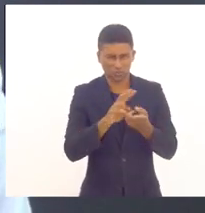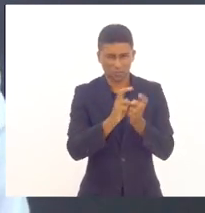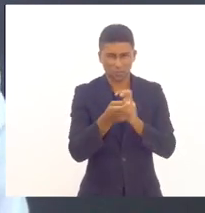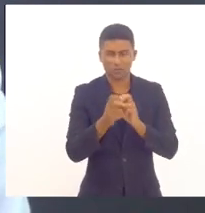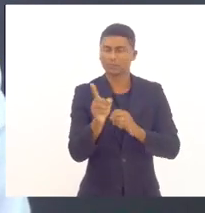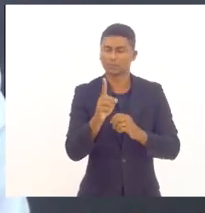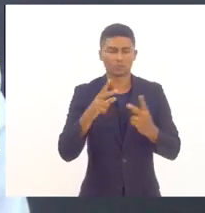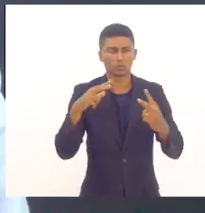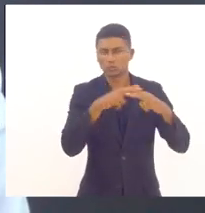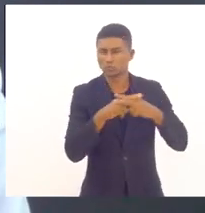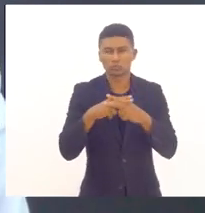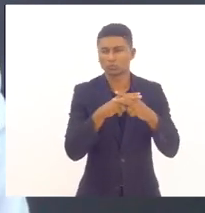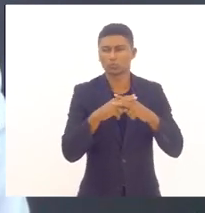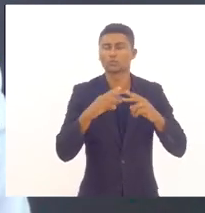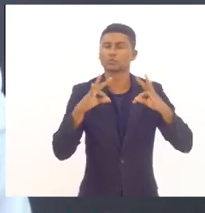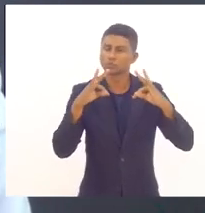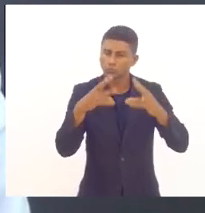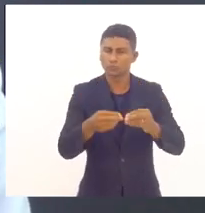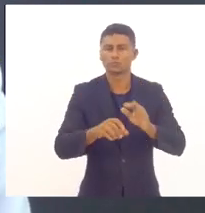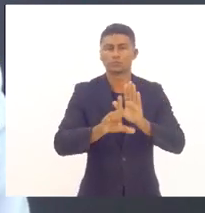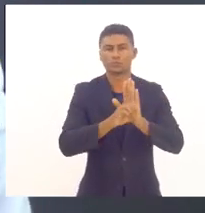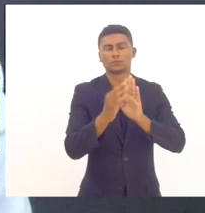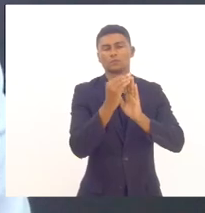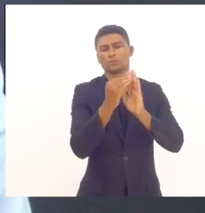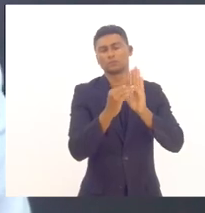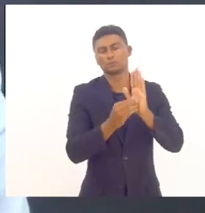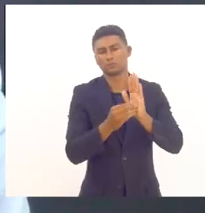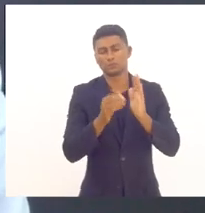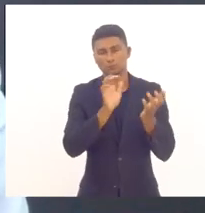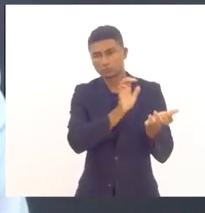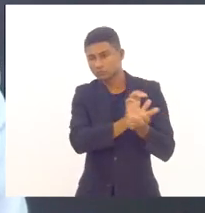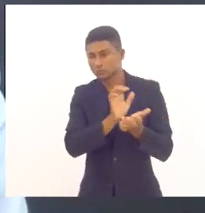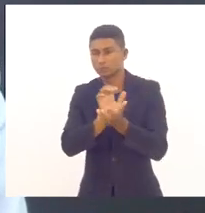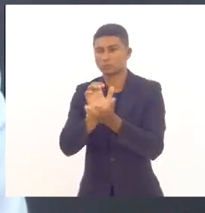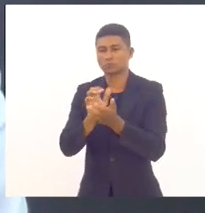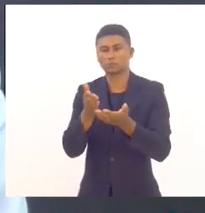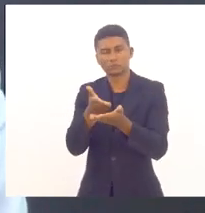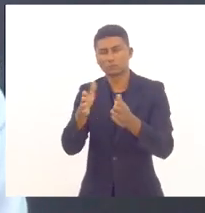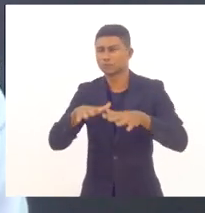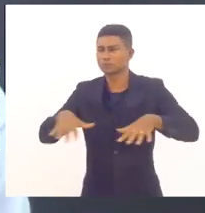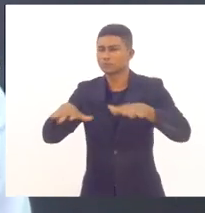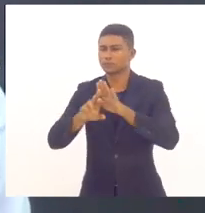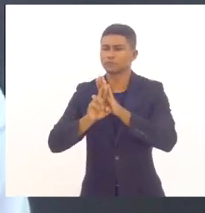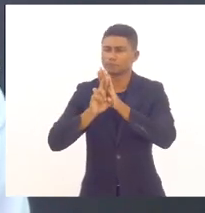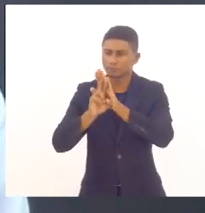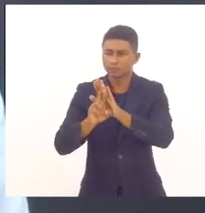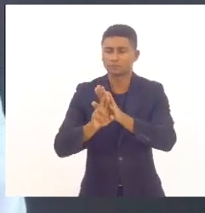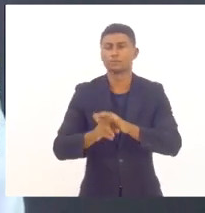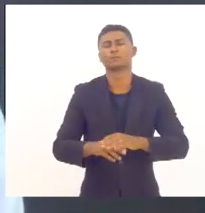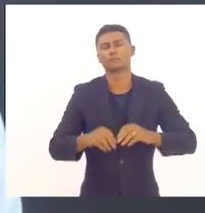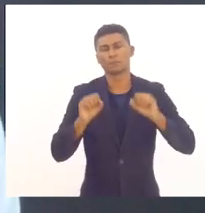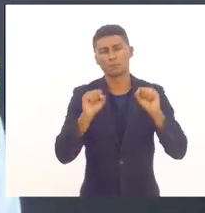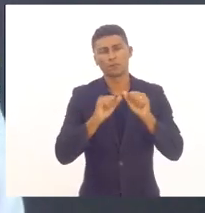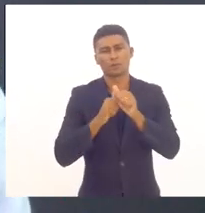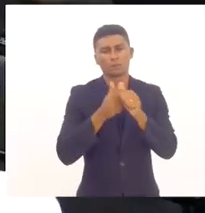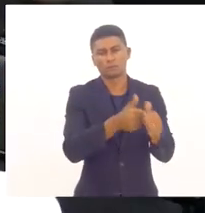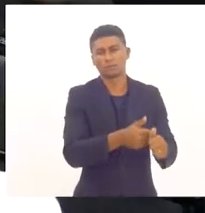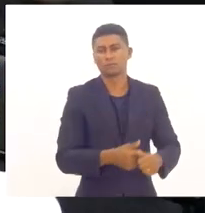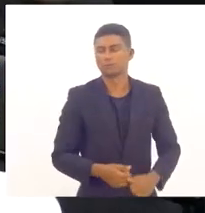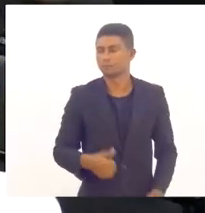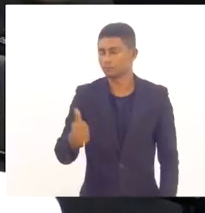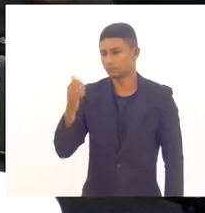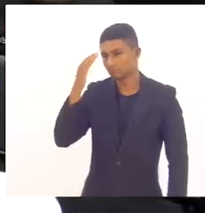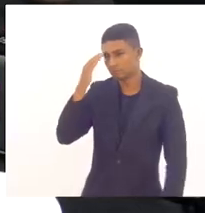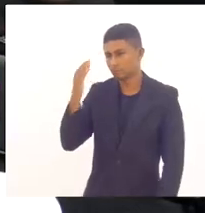as lutas que estão embutidas naquela lei e todas as federações que têm as suas representatividades no segmento. Tá bom, deputado?